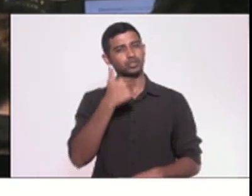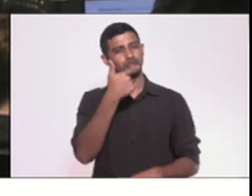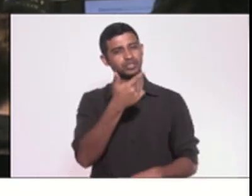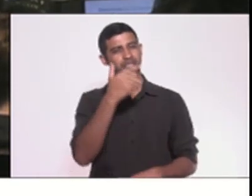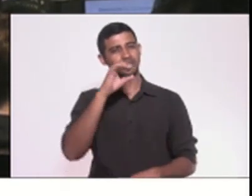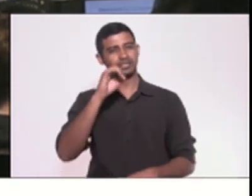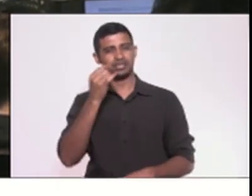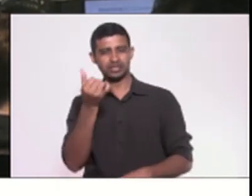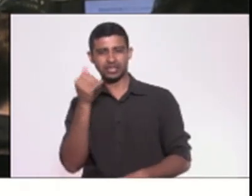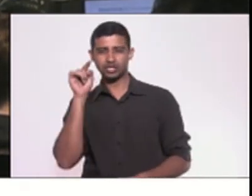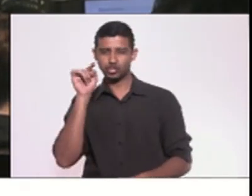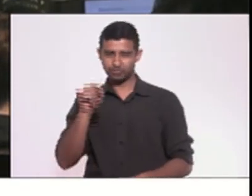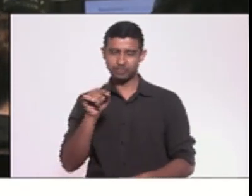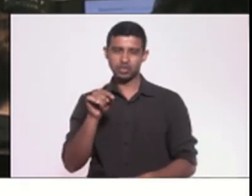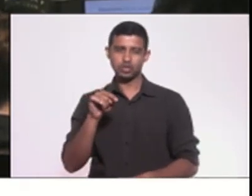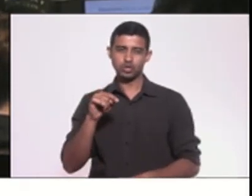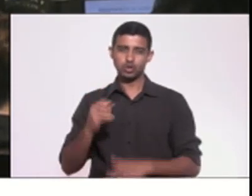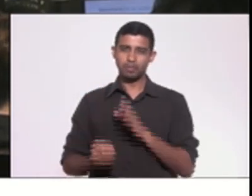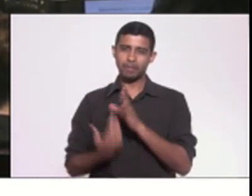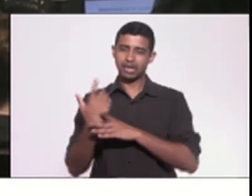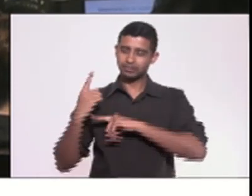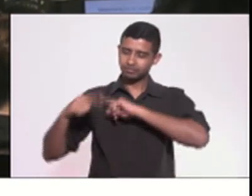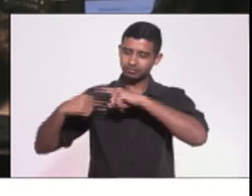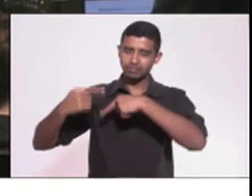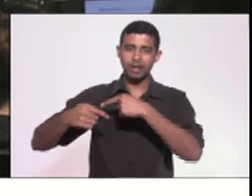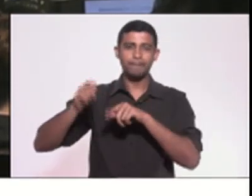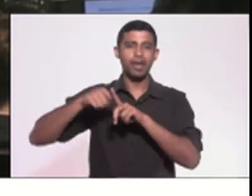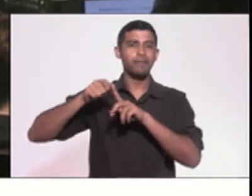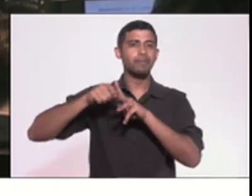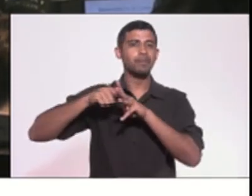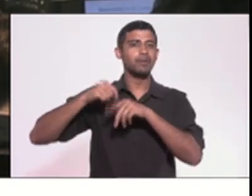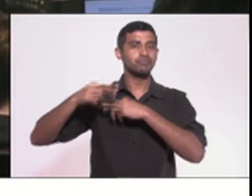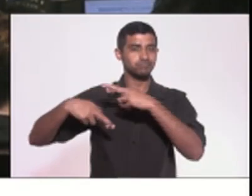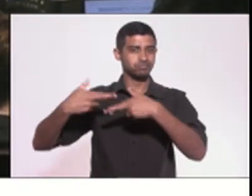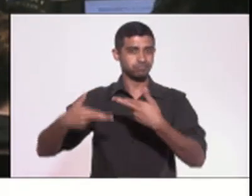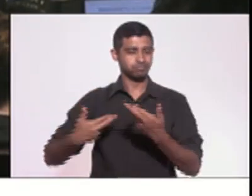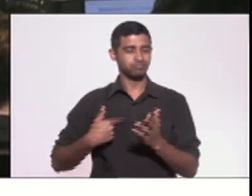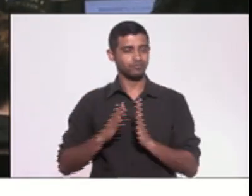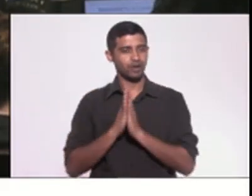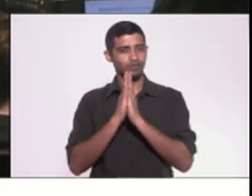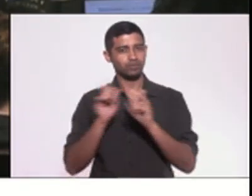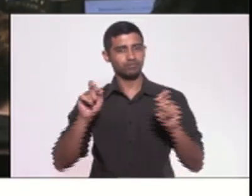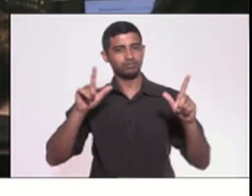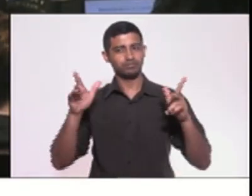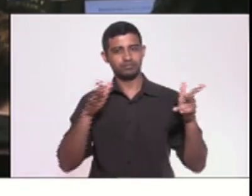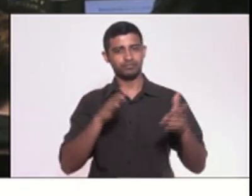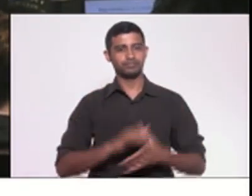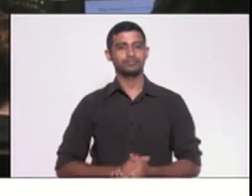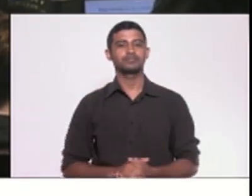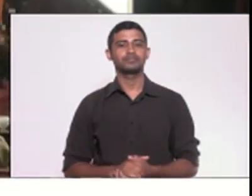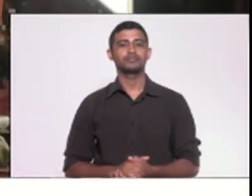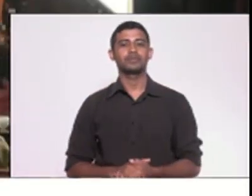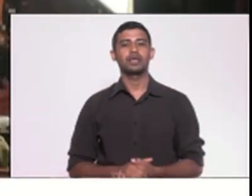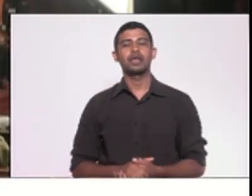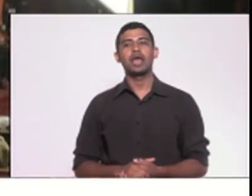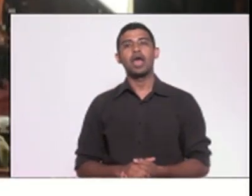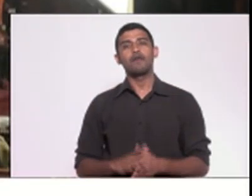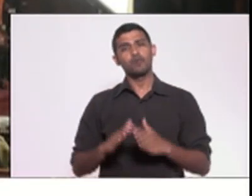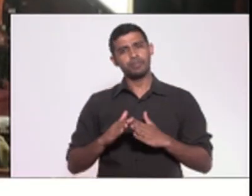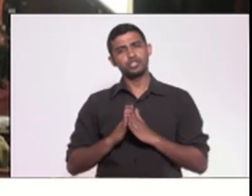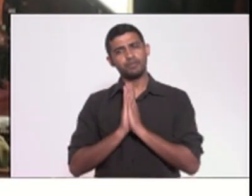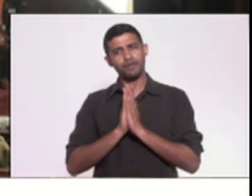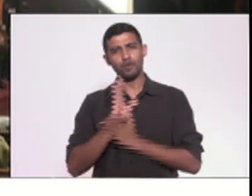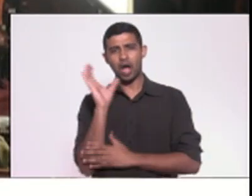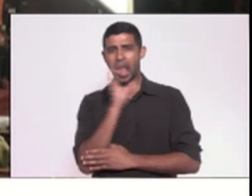toneladas de matéria-prima recicláveis por mês. Por favor. Eu vou pedir para você dar uma